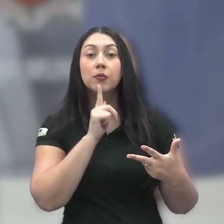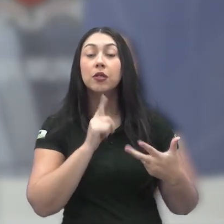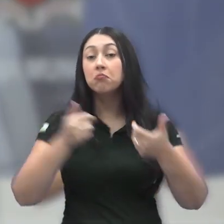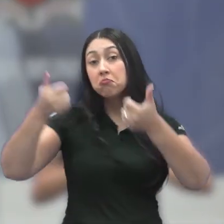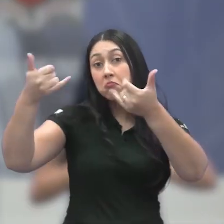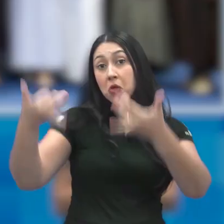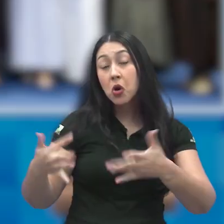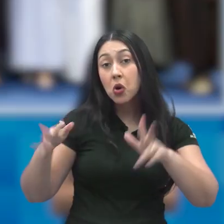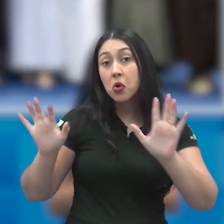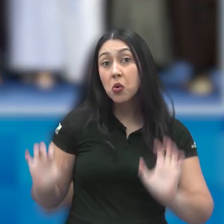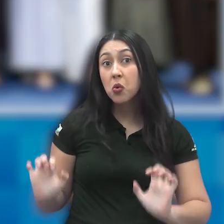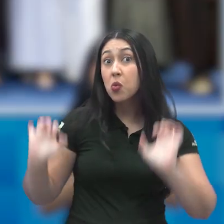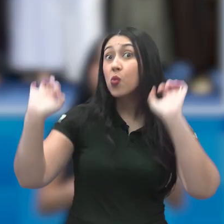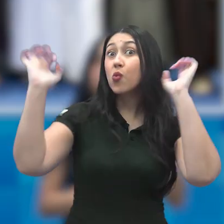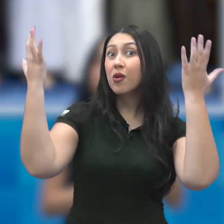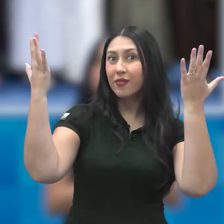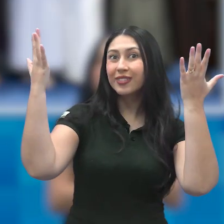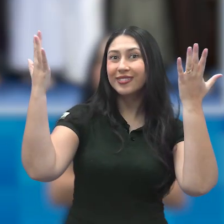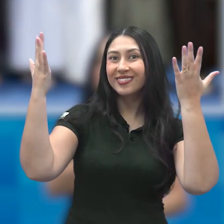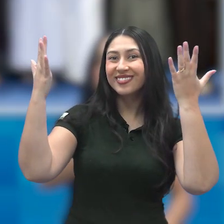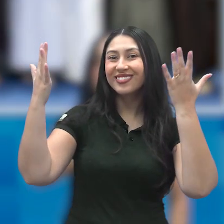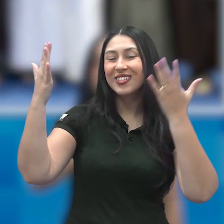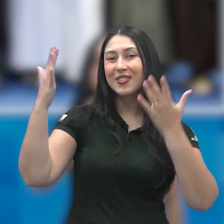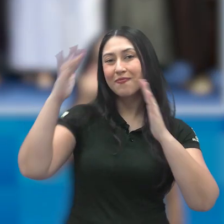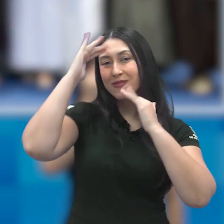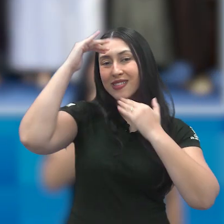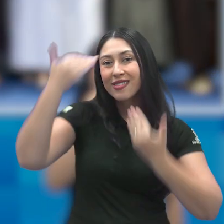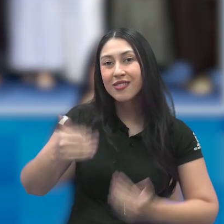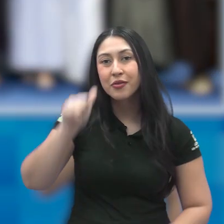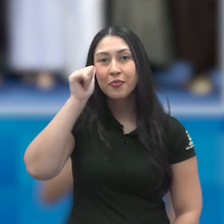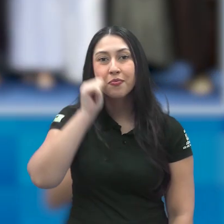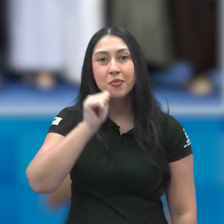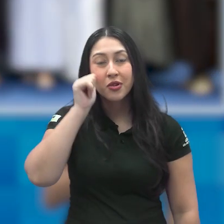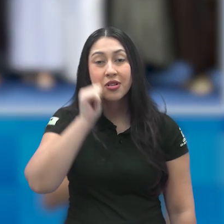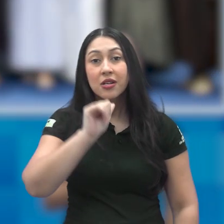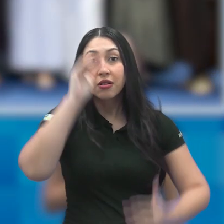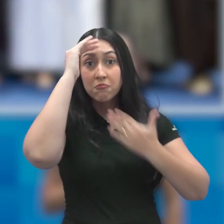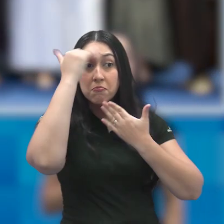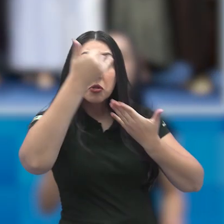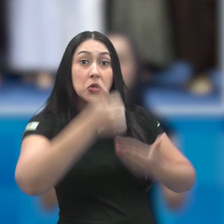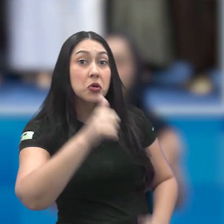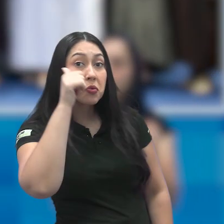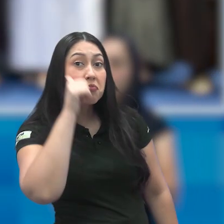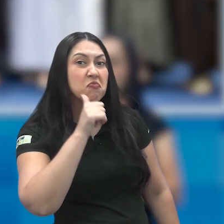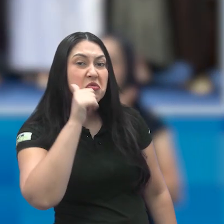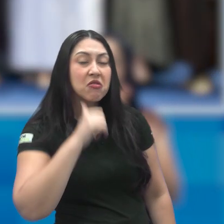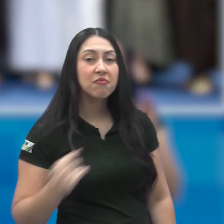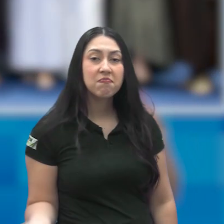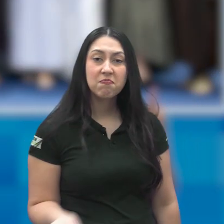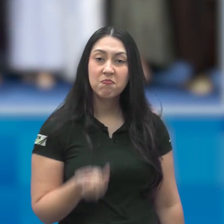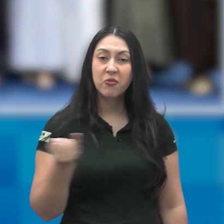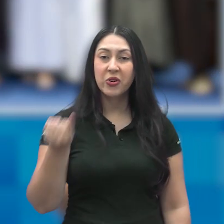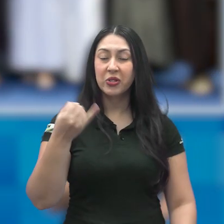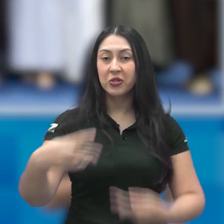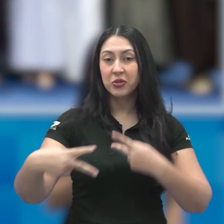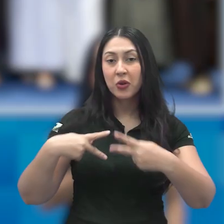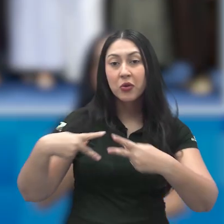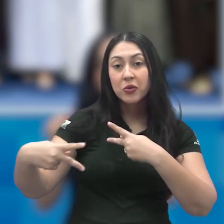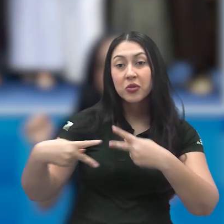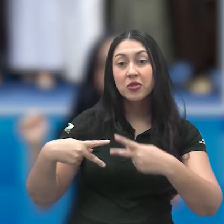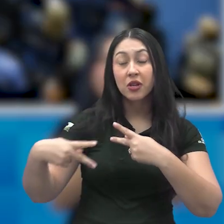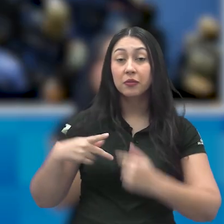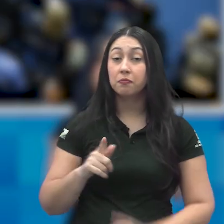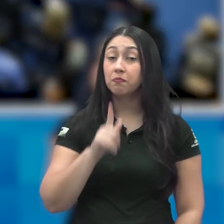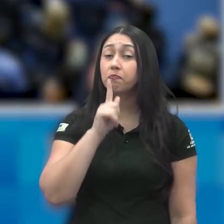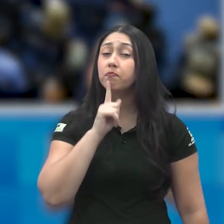Sérgio Camargo, comentou sobre o evento em comemoração do Dia da Mulher, que homenageou mulheres de destaque na